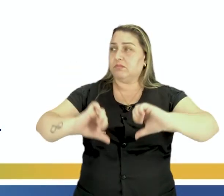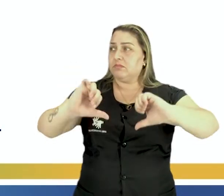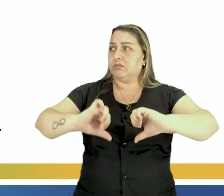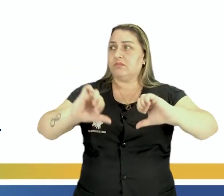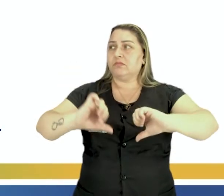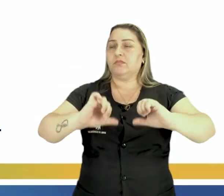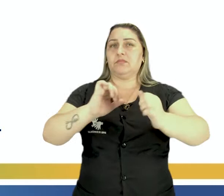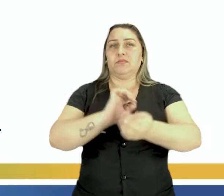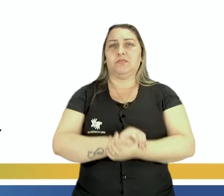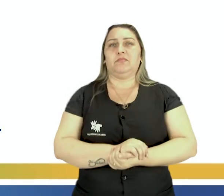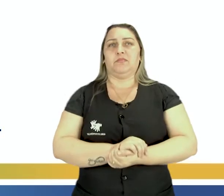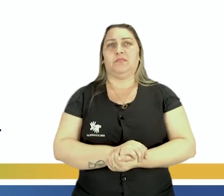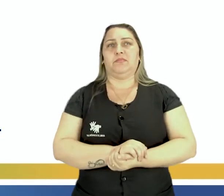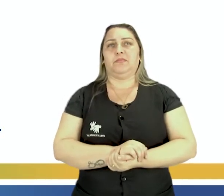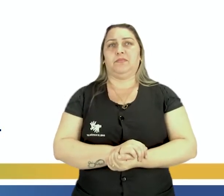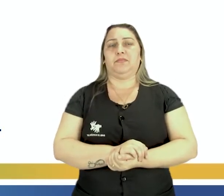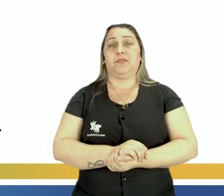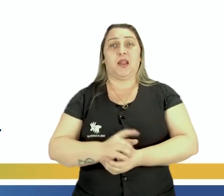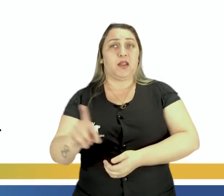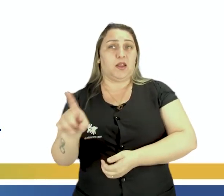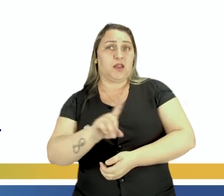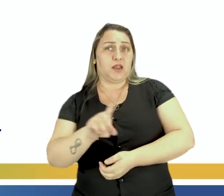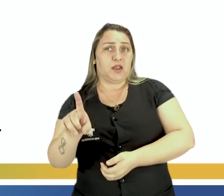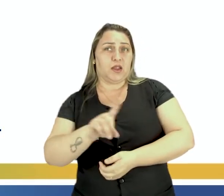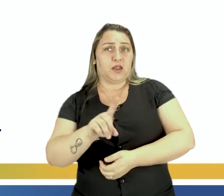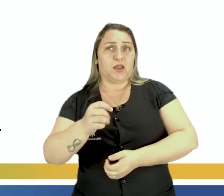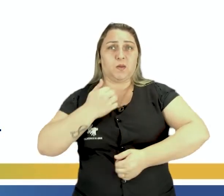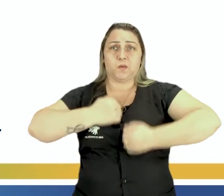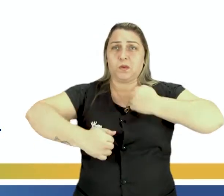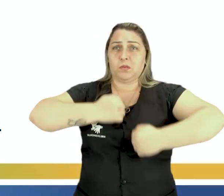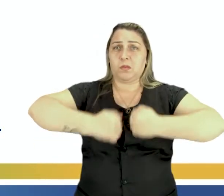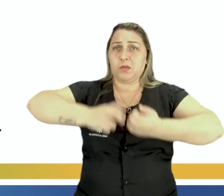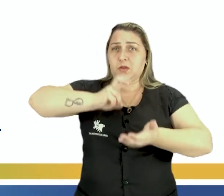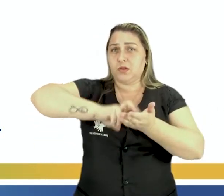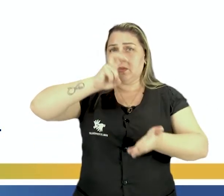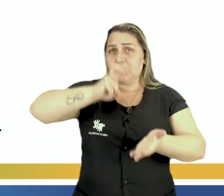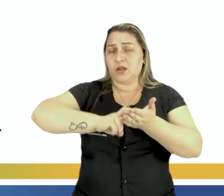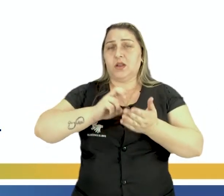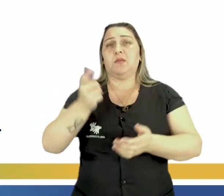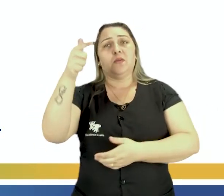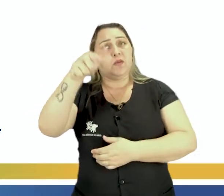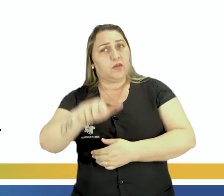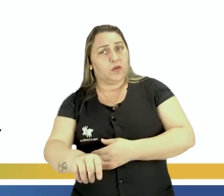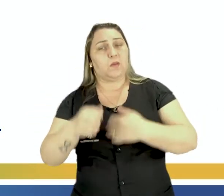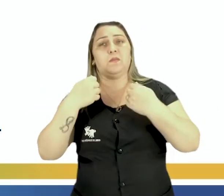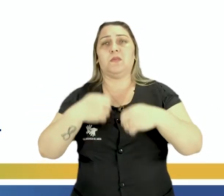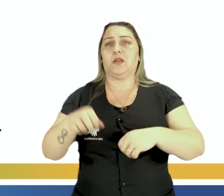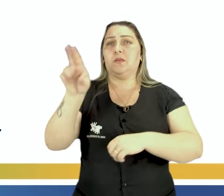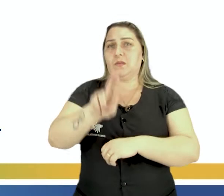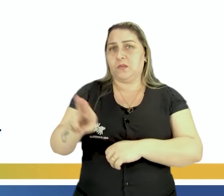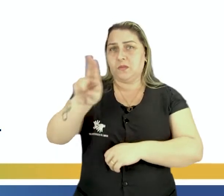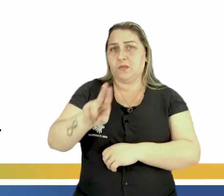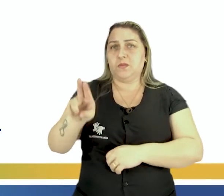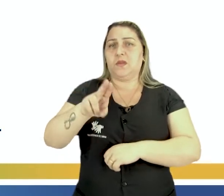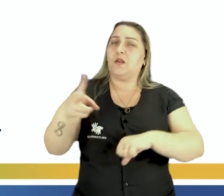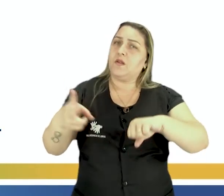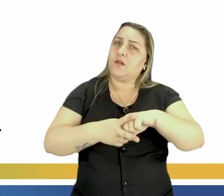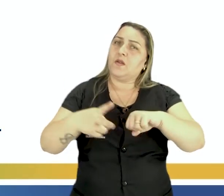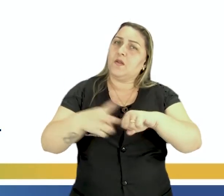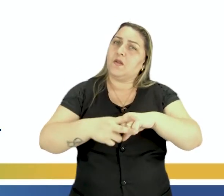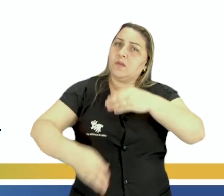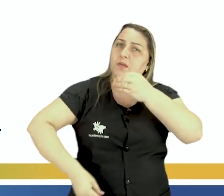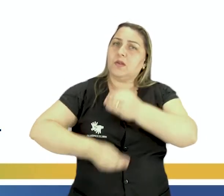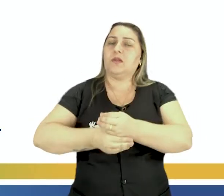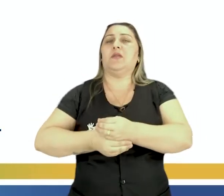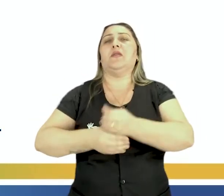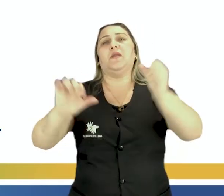a shower in the morning. Não, ela não toma banho pela manhã. Mais uma vez, nós precisamos usar o nosso verbo auxiliar